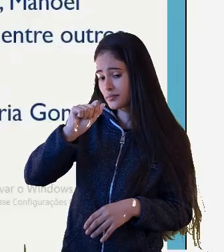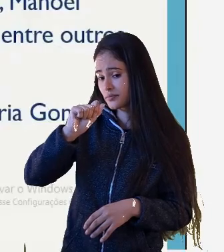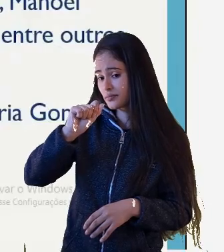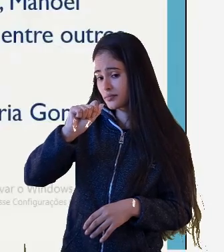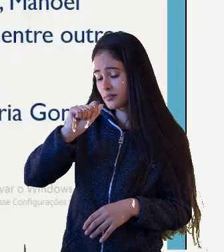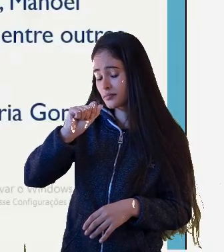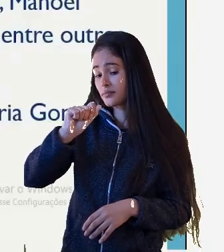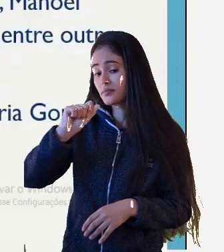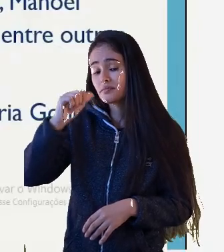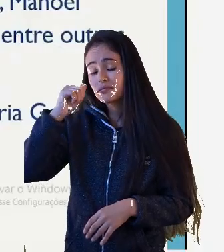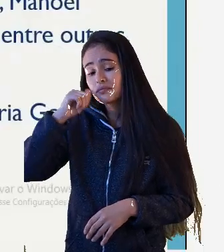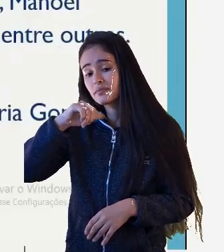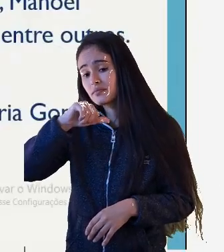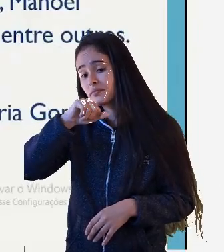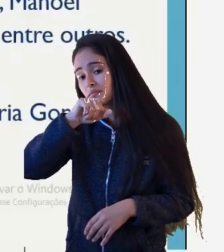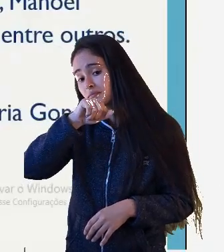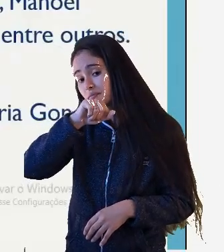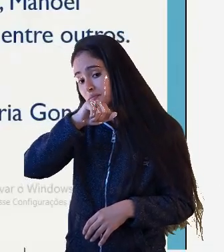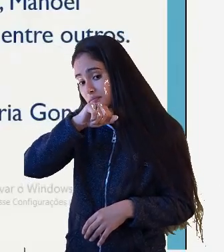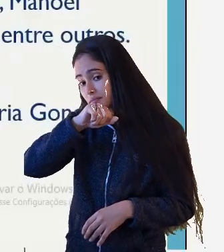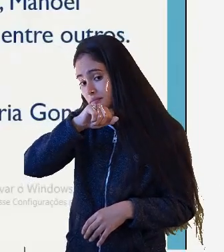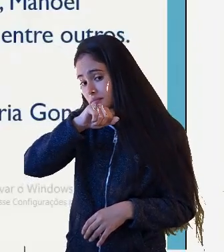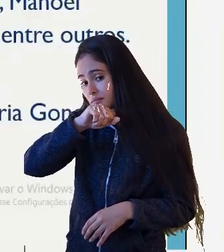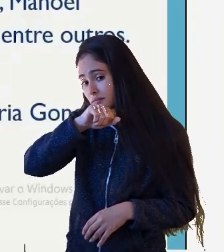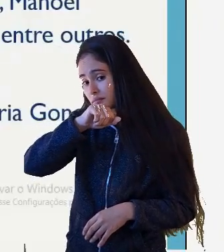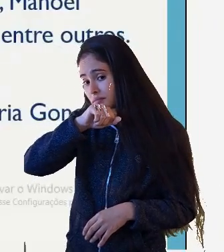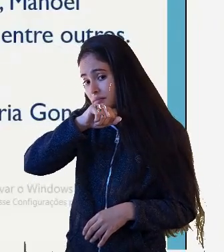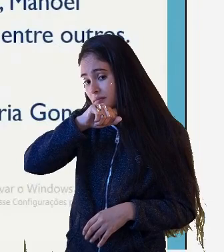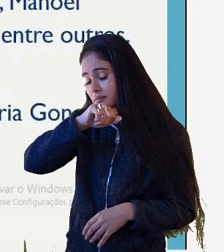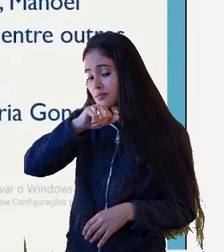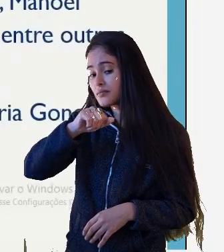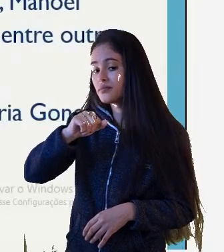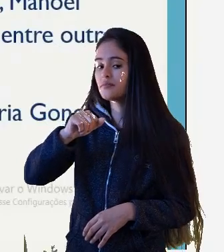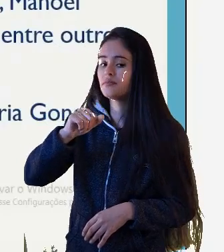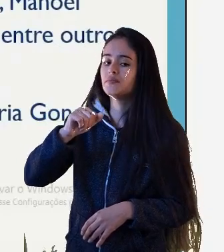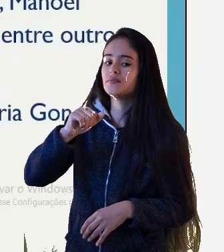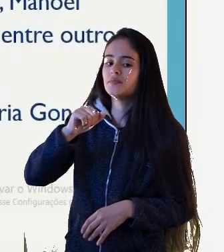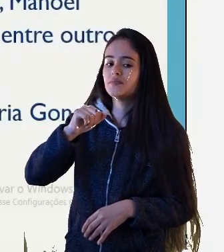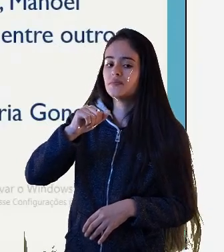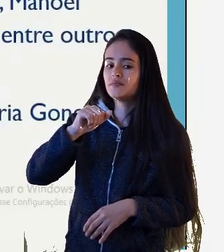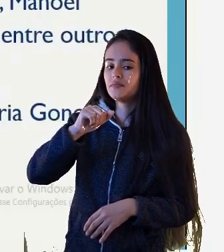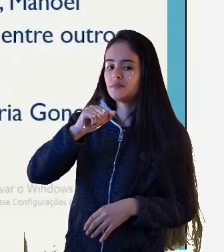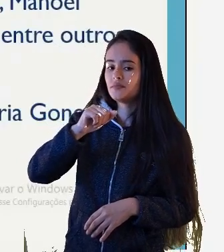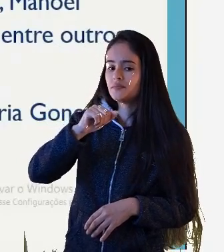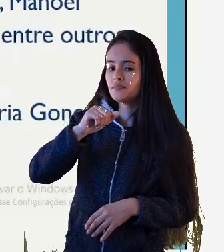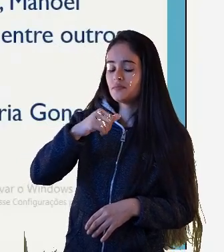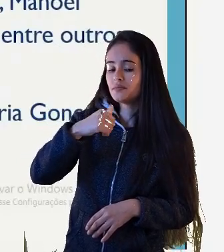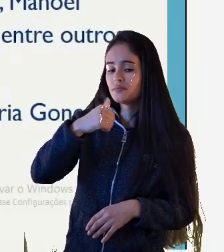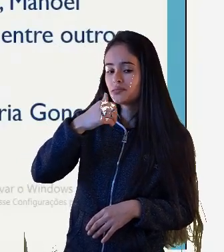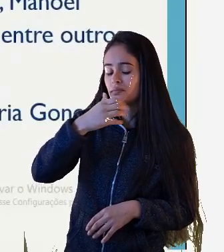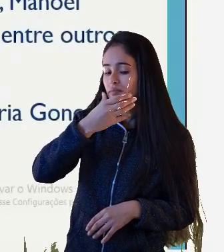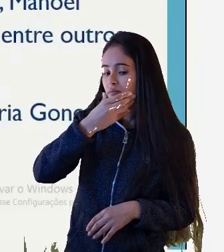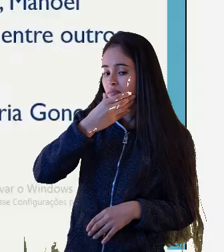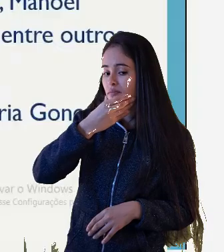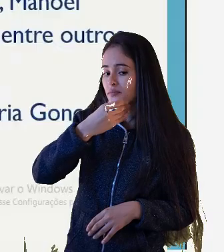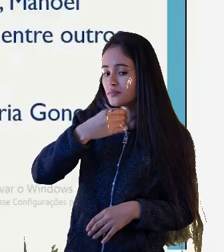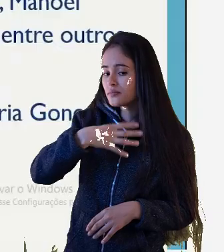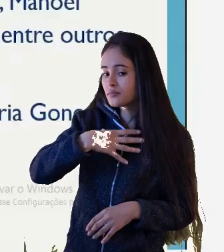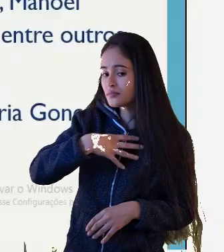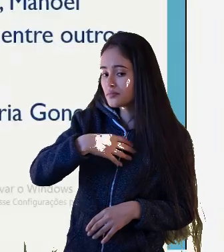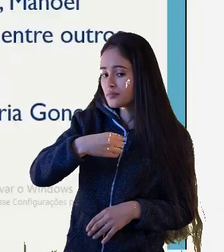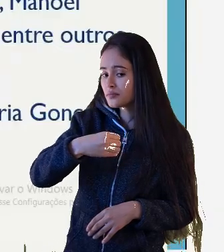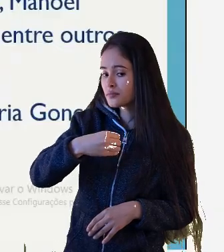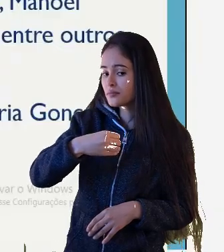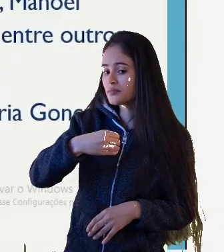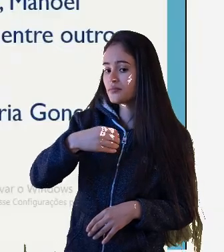conseguir estudar, ele vai se fazer direito, né, e vai dedicar a sua vida de advogado para